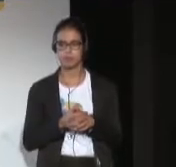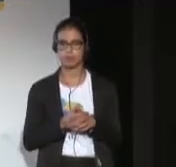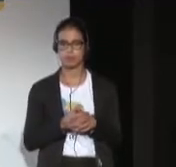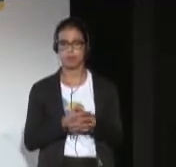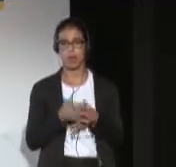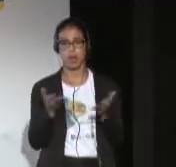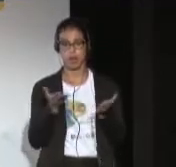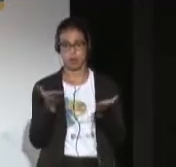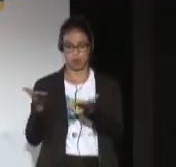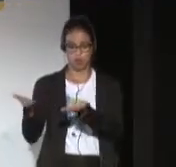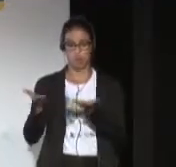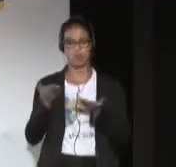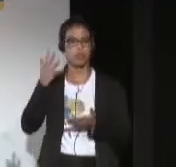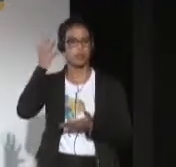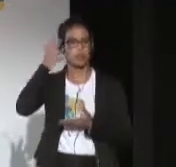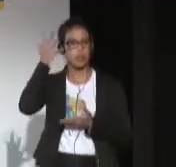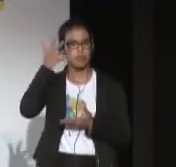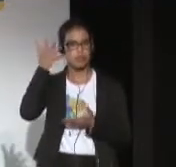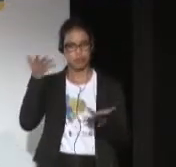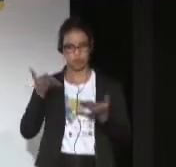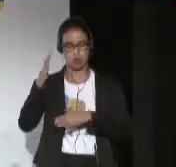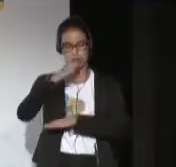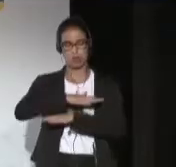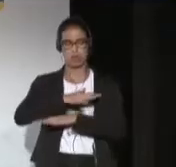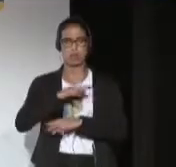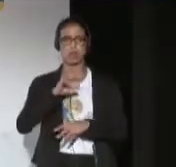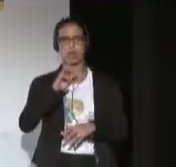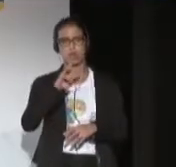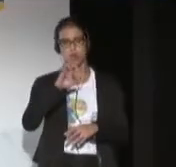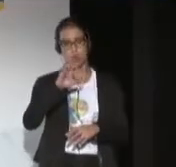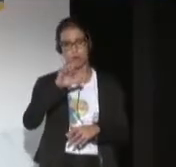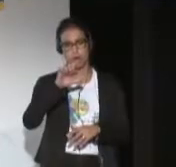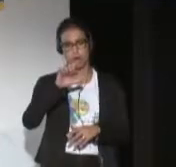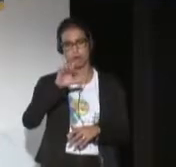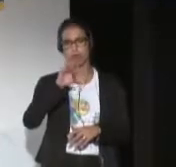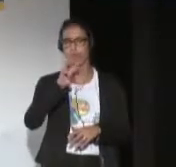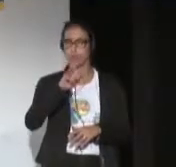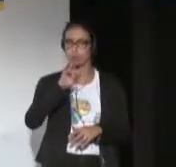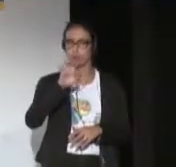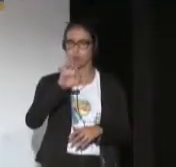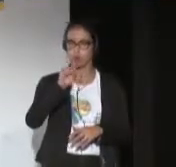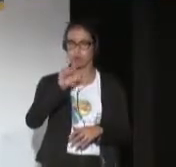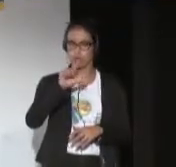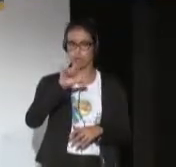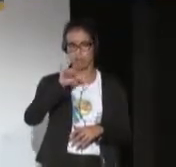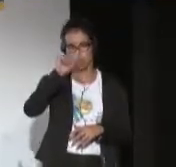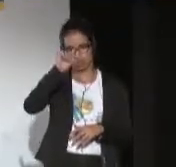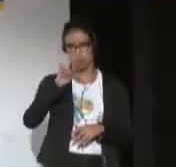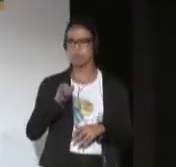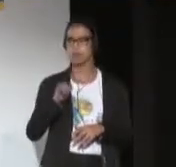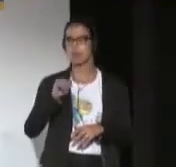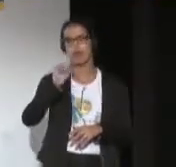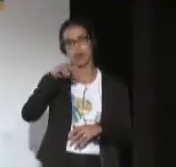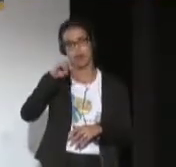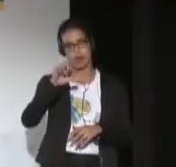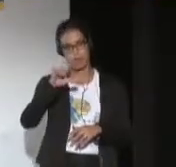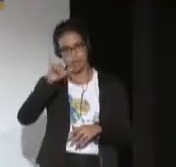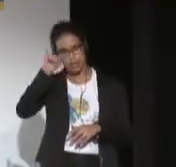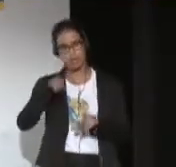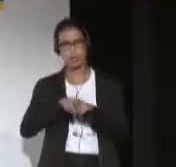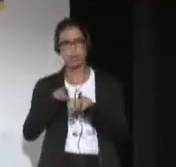Gostaria de convidar nossos palestrantes da tarde, Wesley, Robert, Oliver, Anneli e